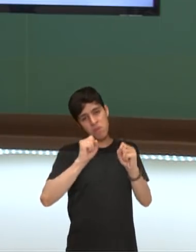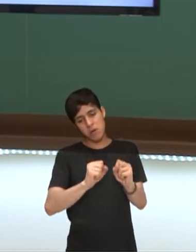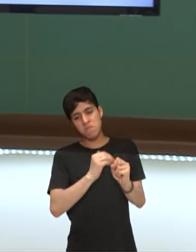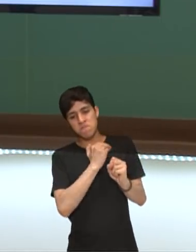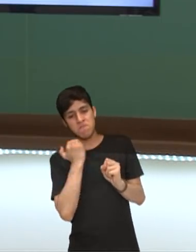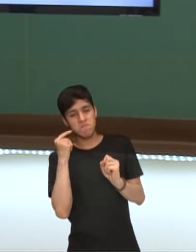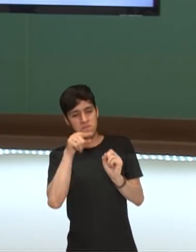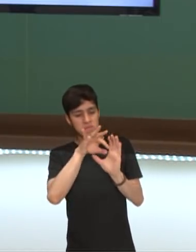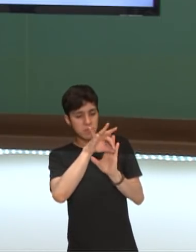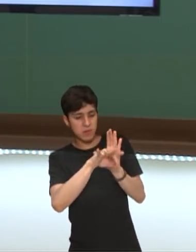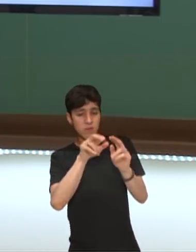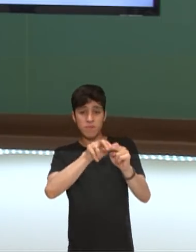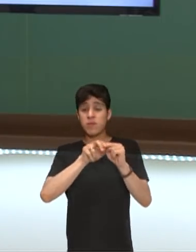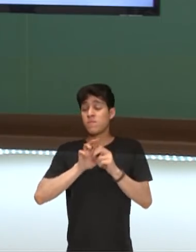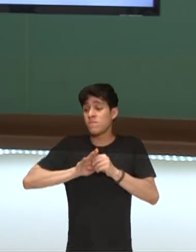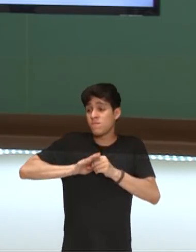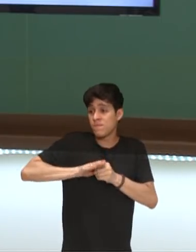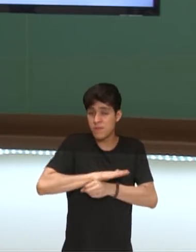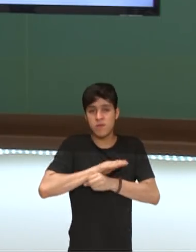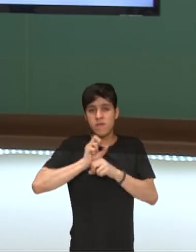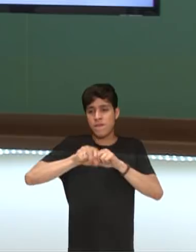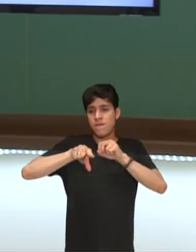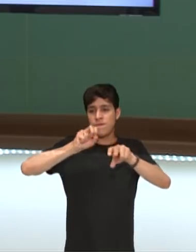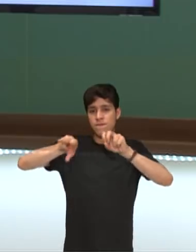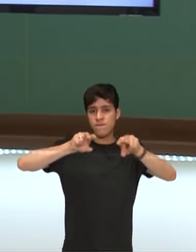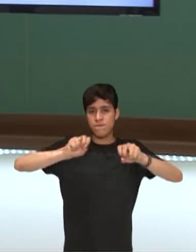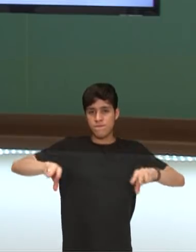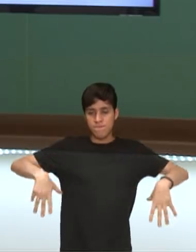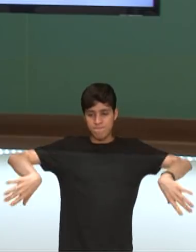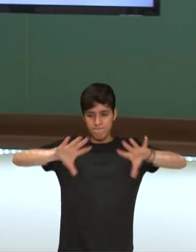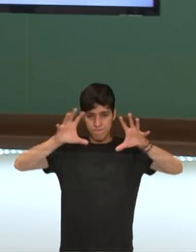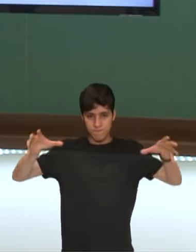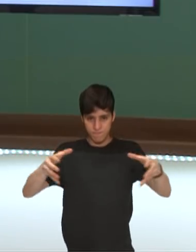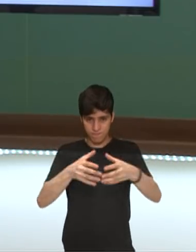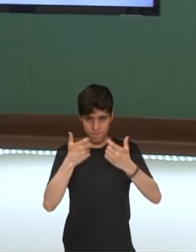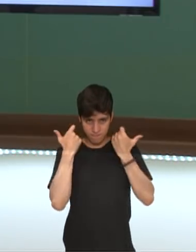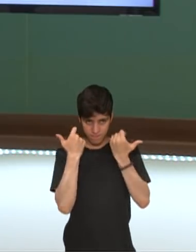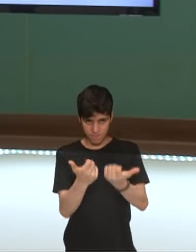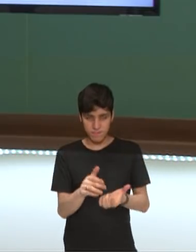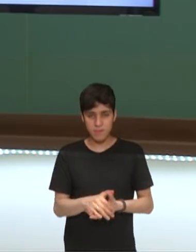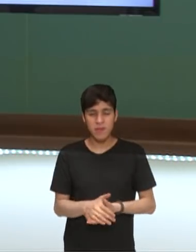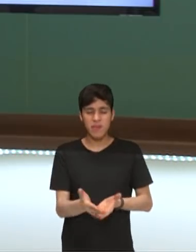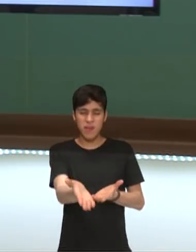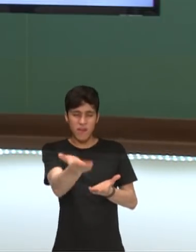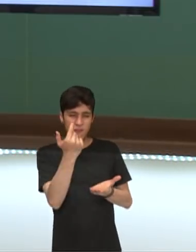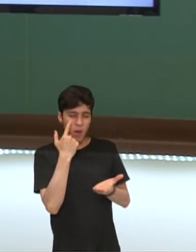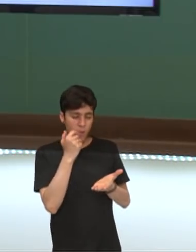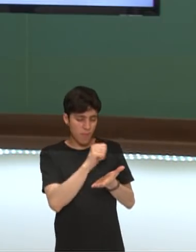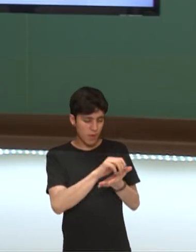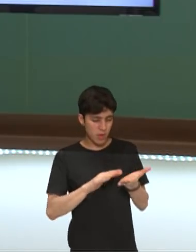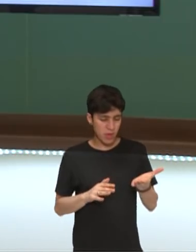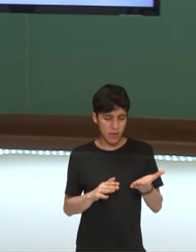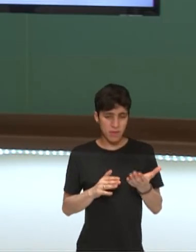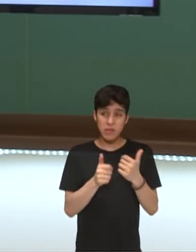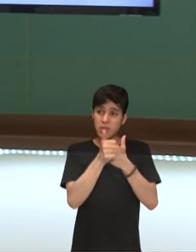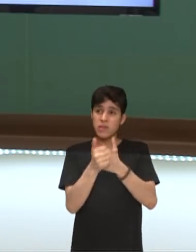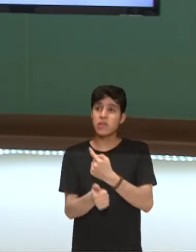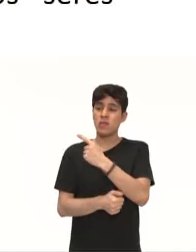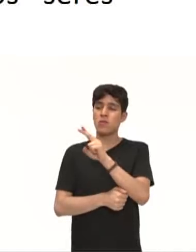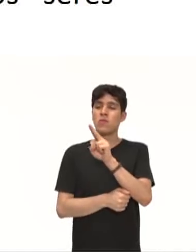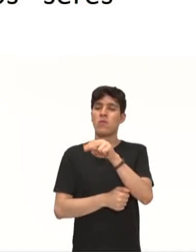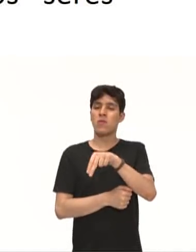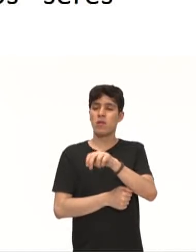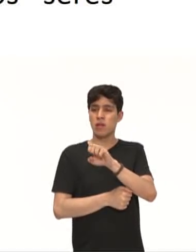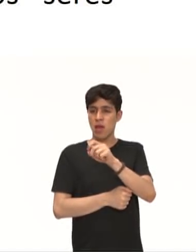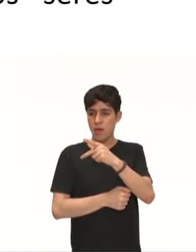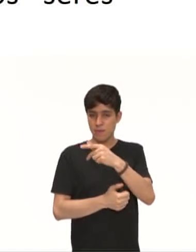bactéria pela quantidade de bacteriófagos em seu interior. E vamos a um exercício da Unesp. Acompanhem comigo.